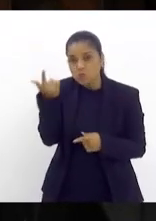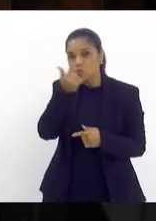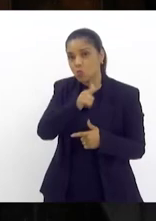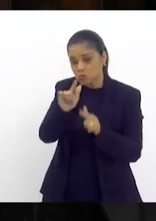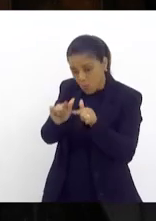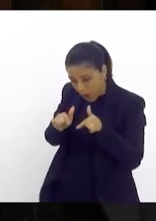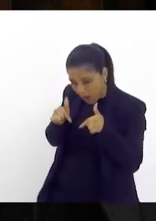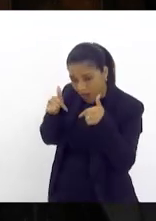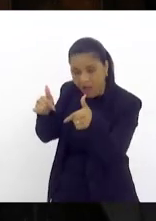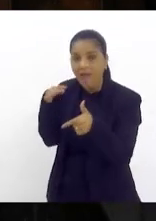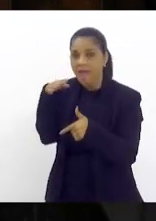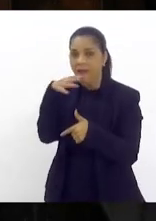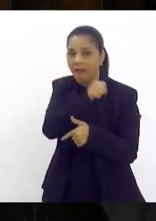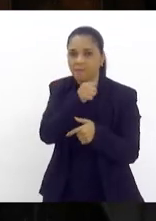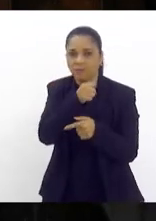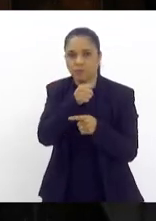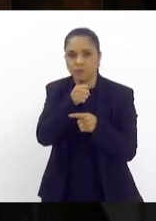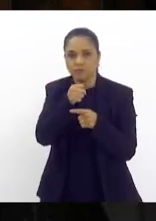outras crianças.